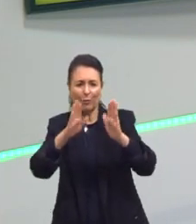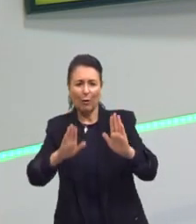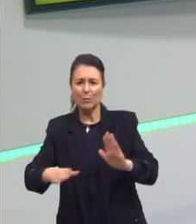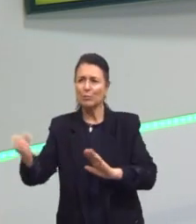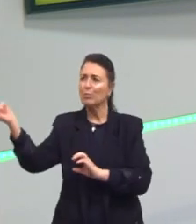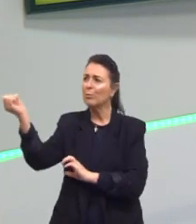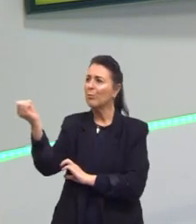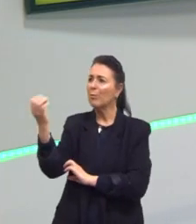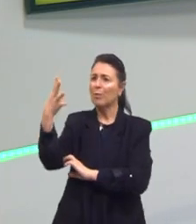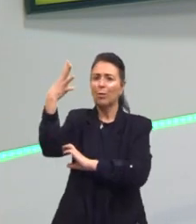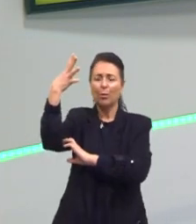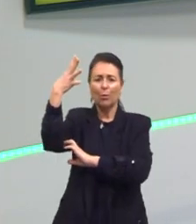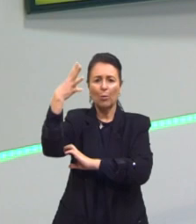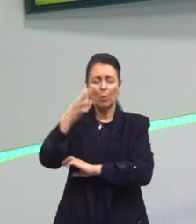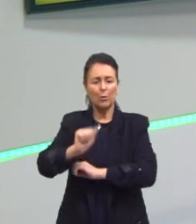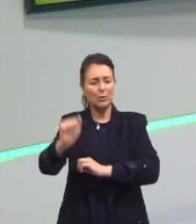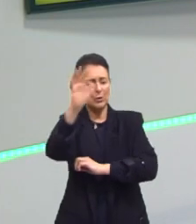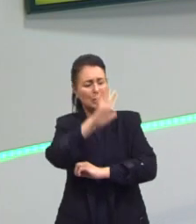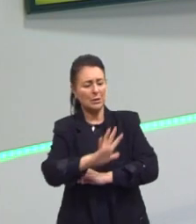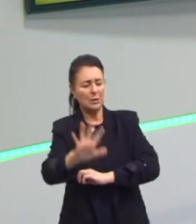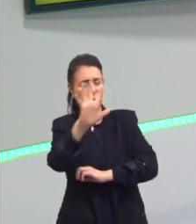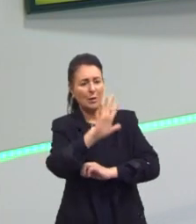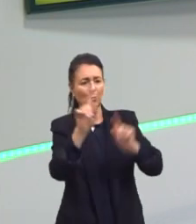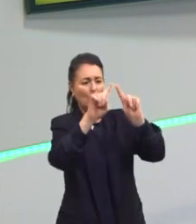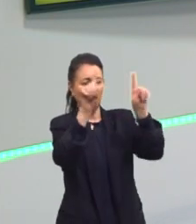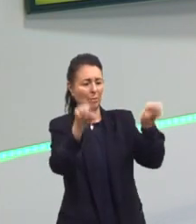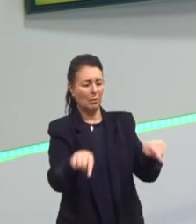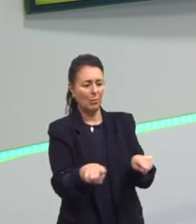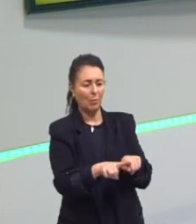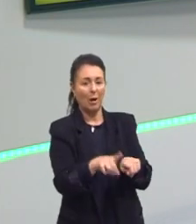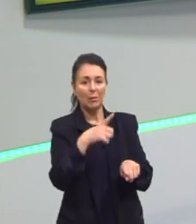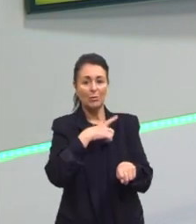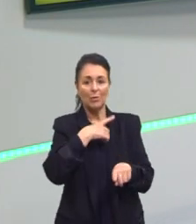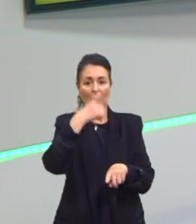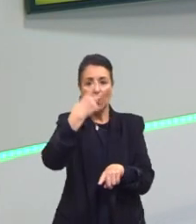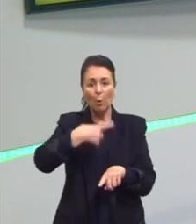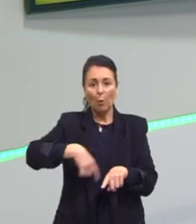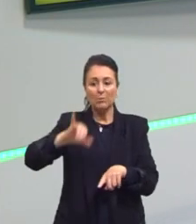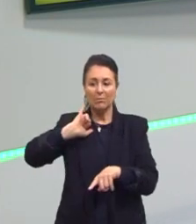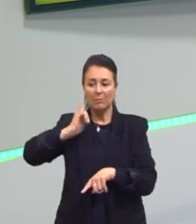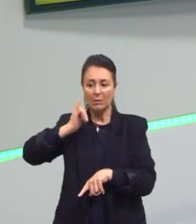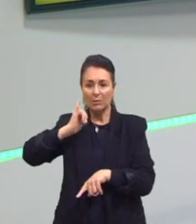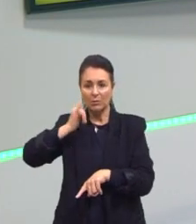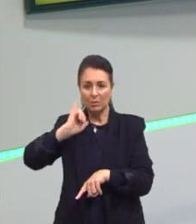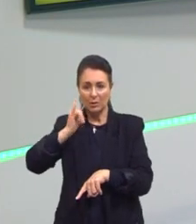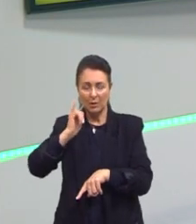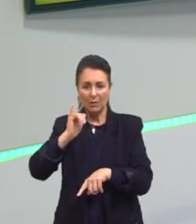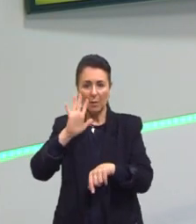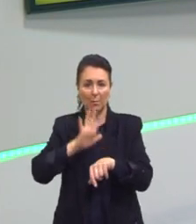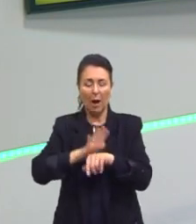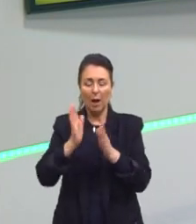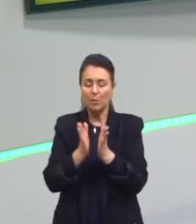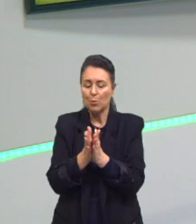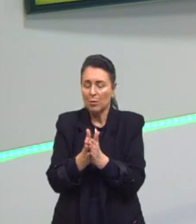luz distribuída pelo quadro Neto tinha também outras narrativas a narrativa bíblica nós